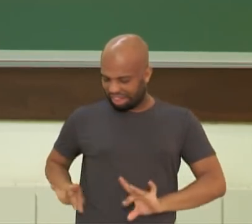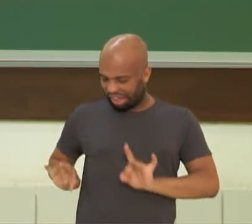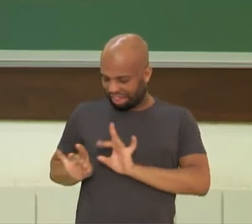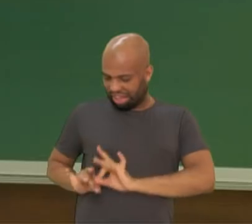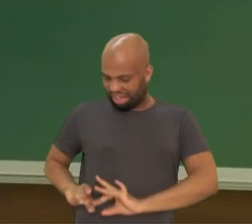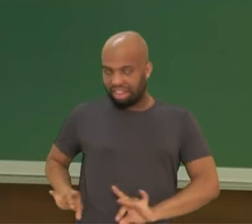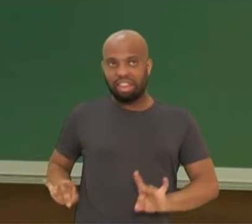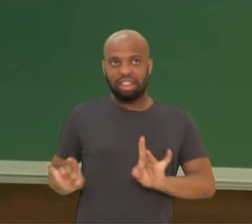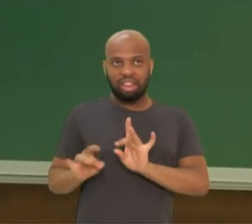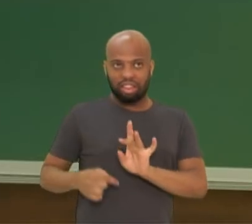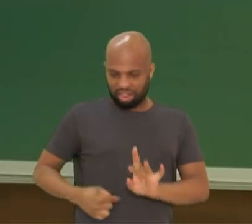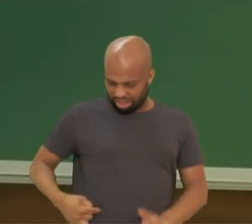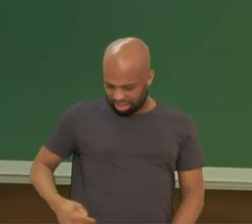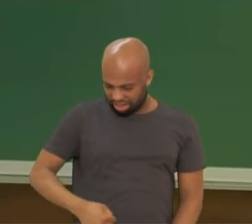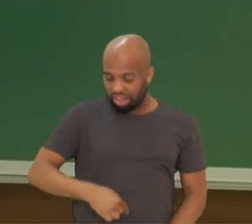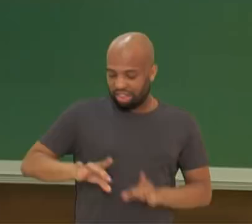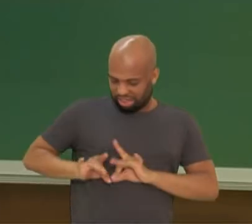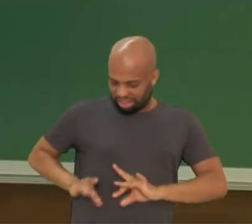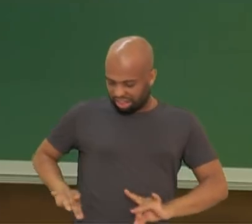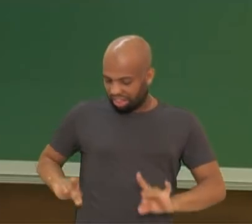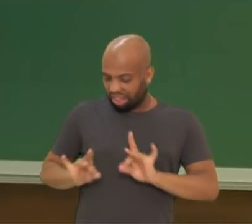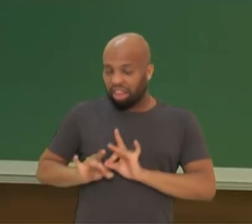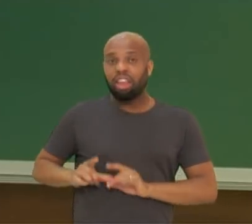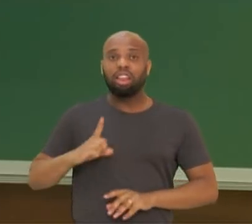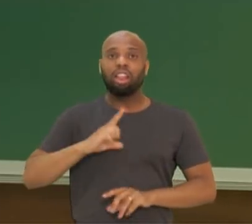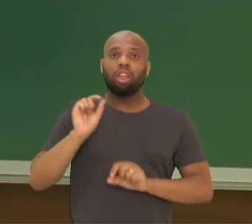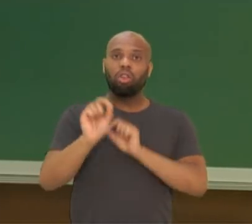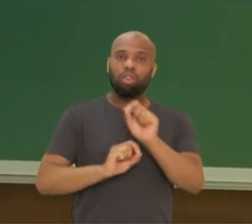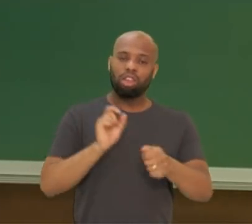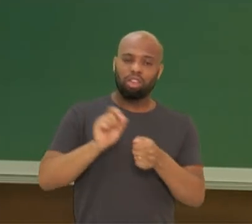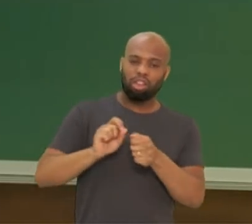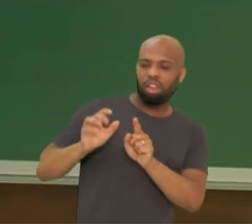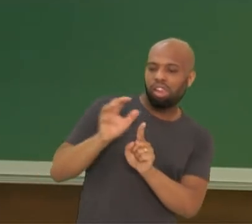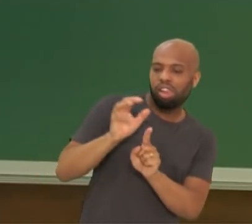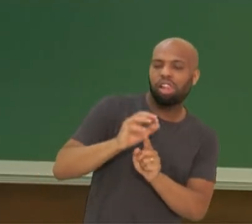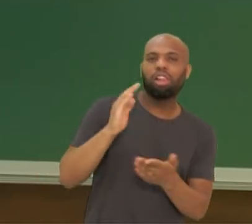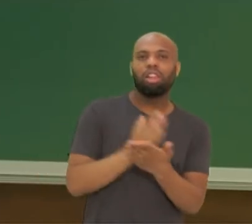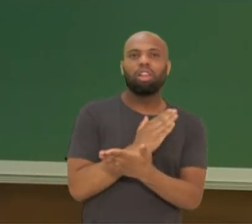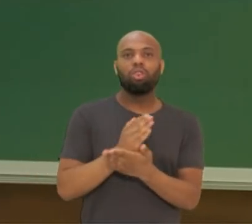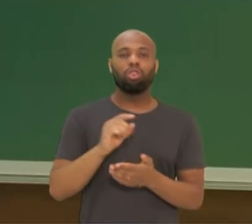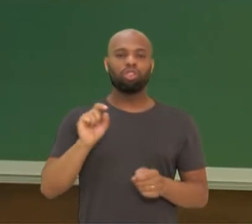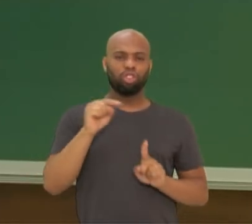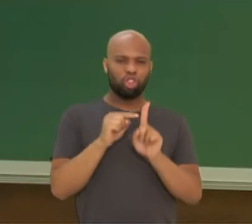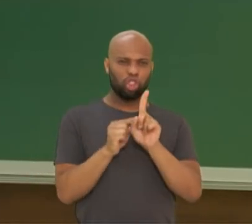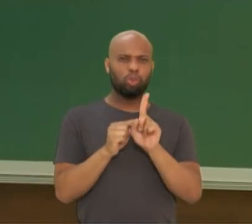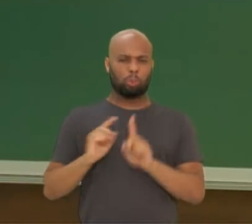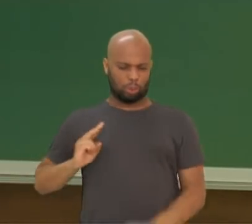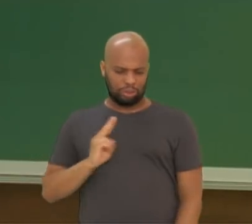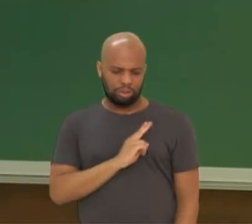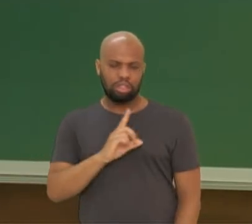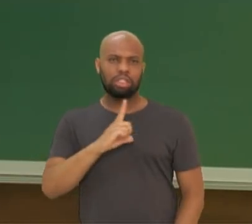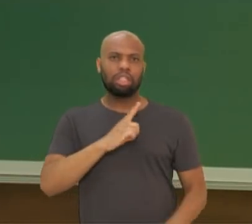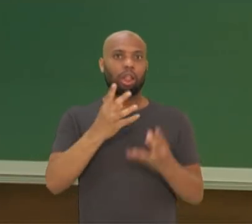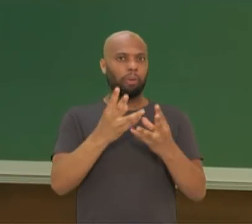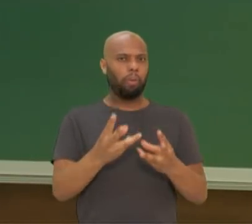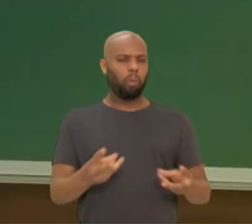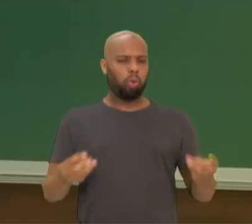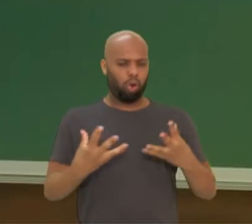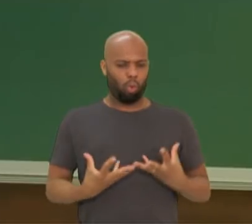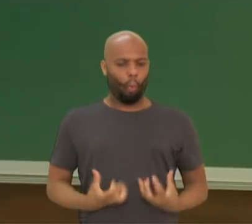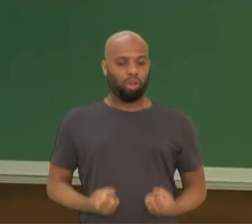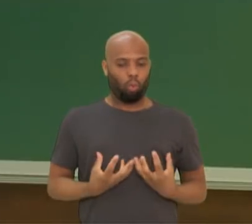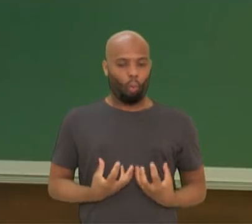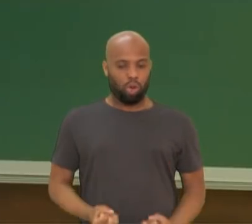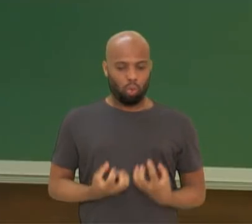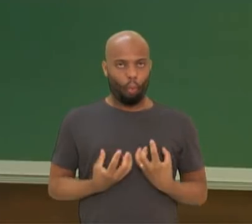é isso? É um líquido que vai estar atuando em alguns tipos de nutrientes, vai estar digerindo alguns